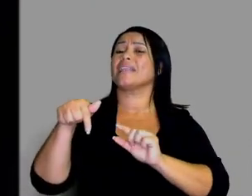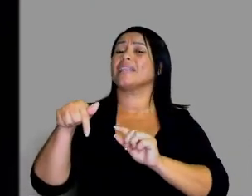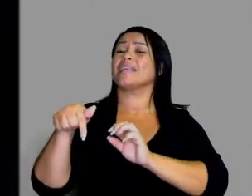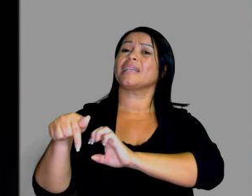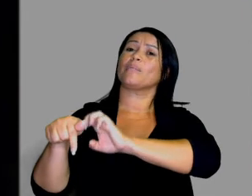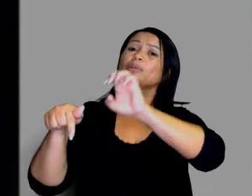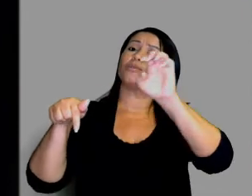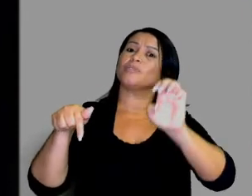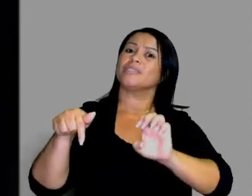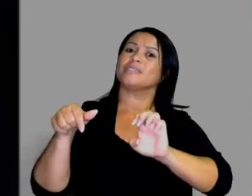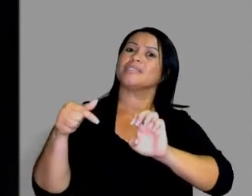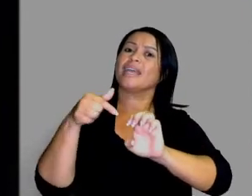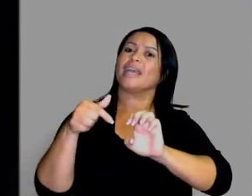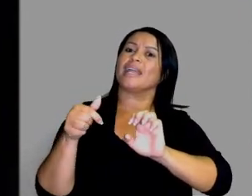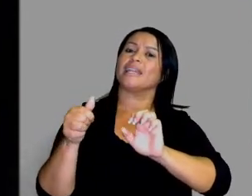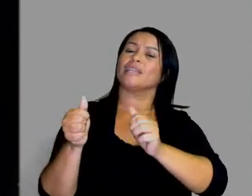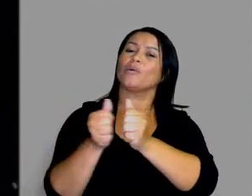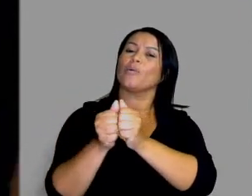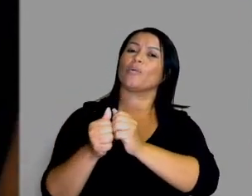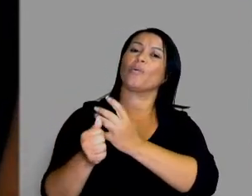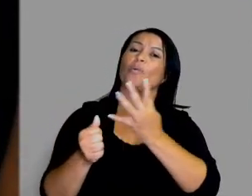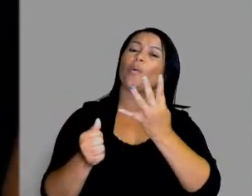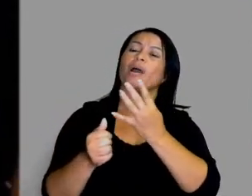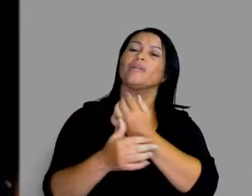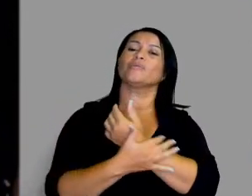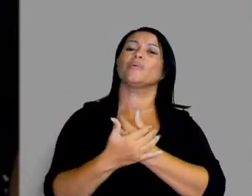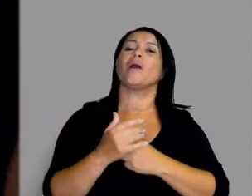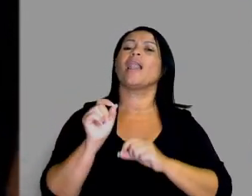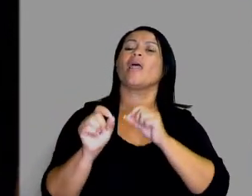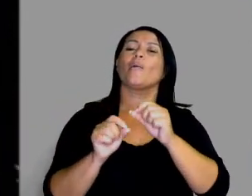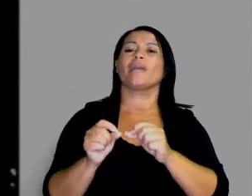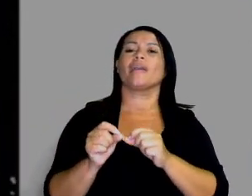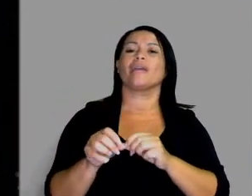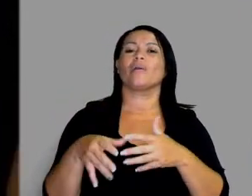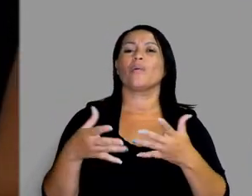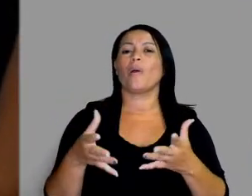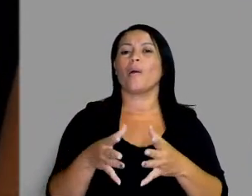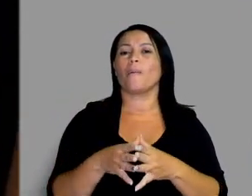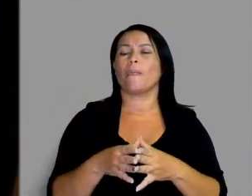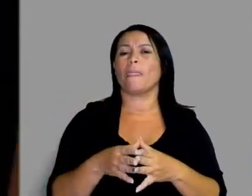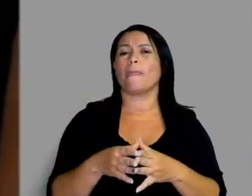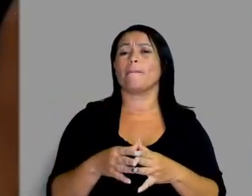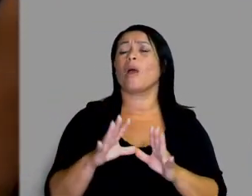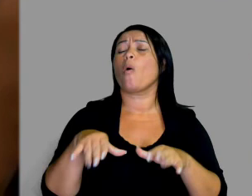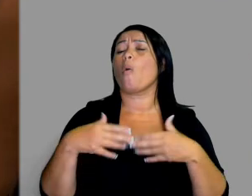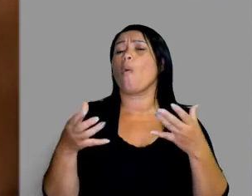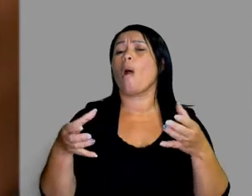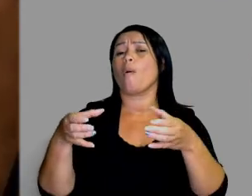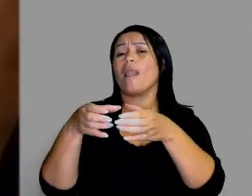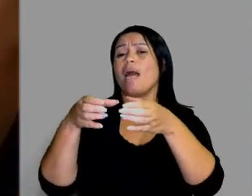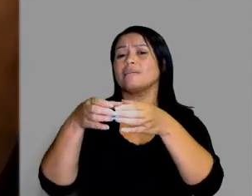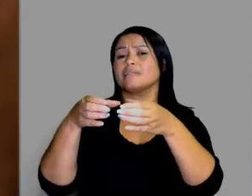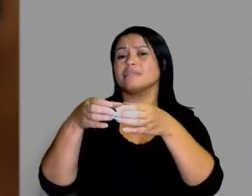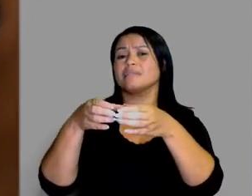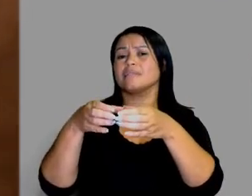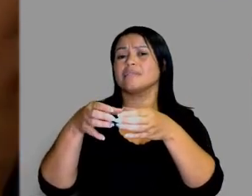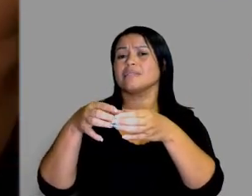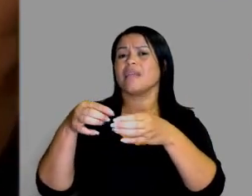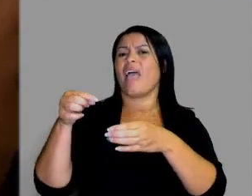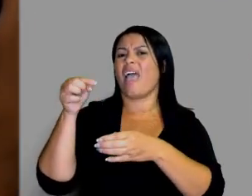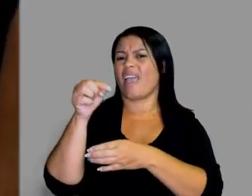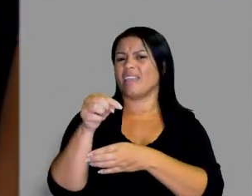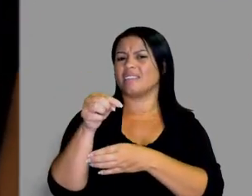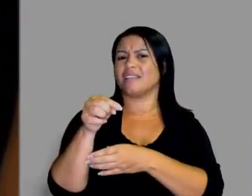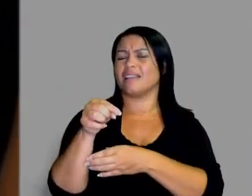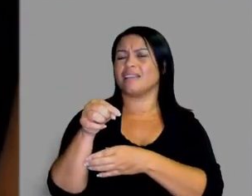de esquerda ao 4, minha gente? Ele está em que classe? É